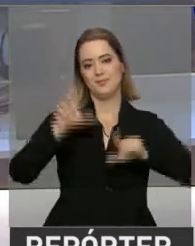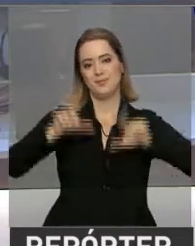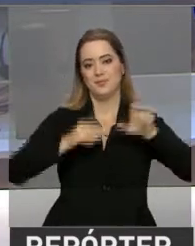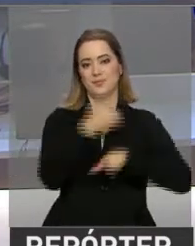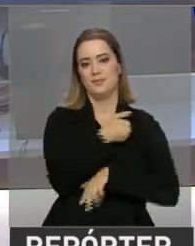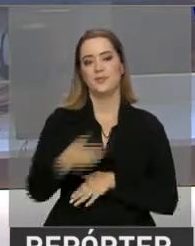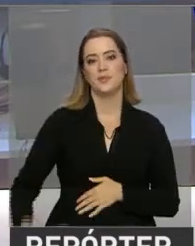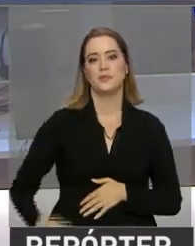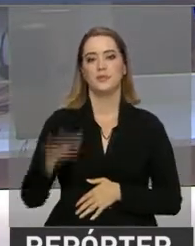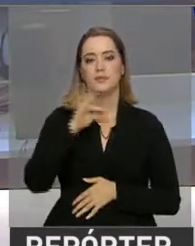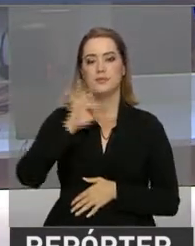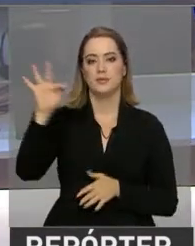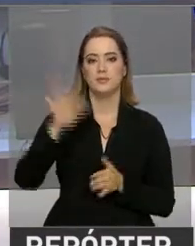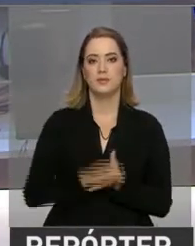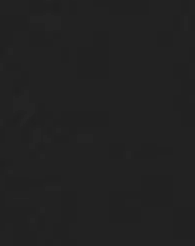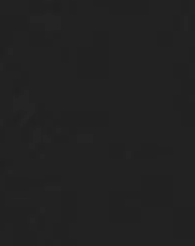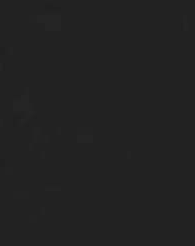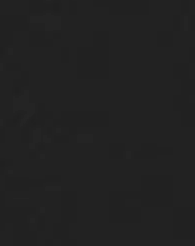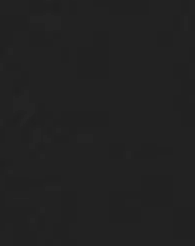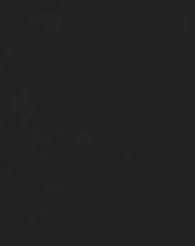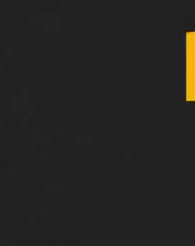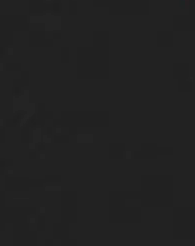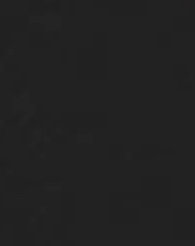NBR a TV do Governo